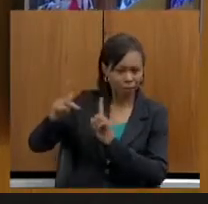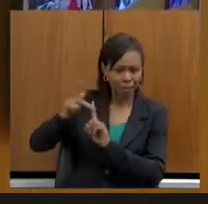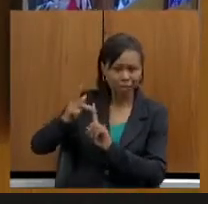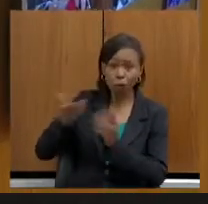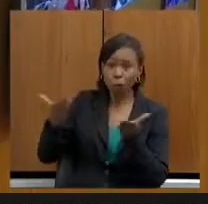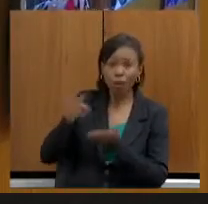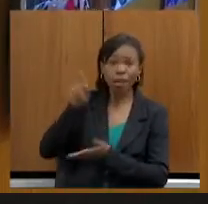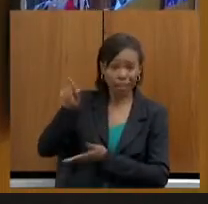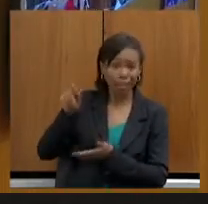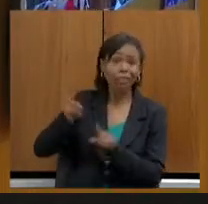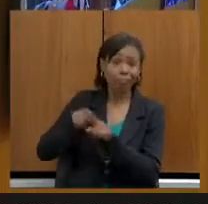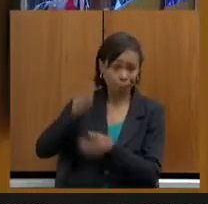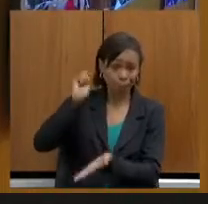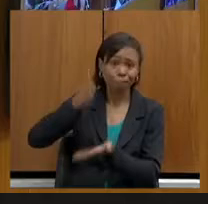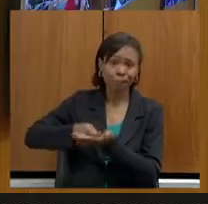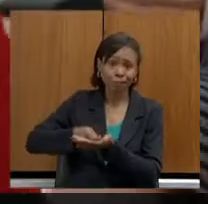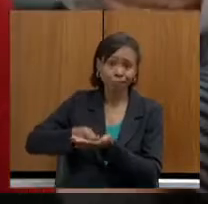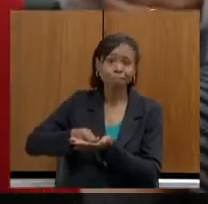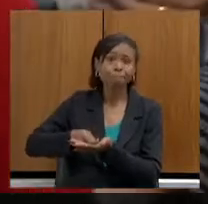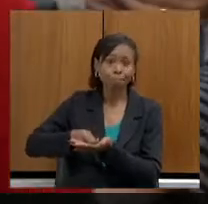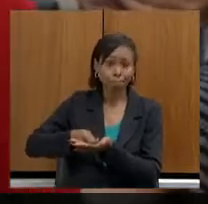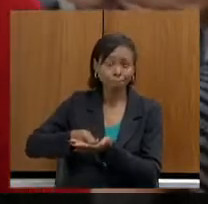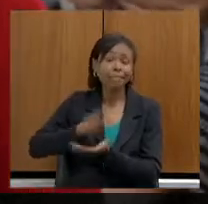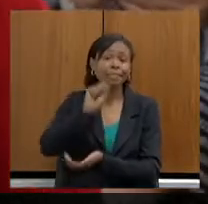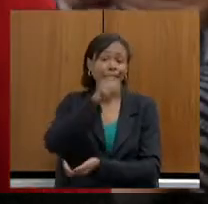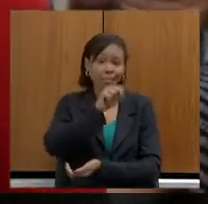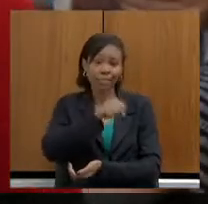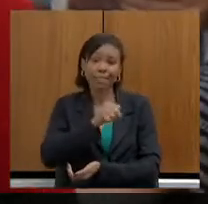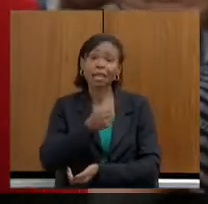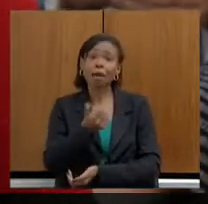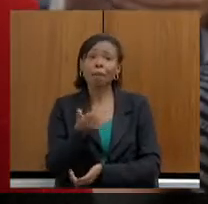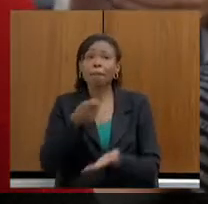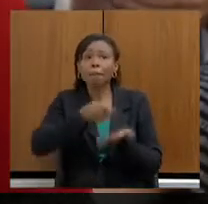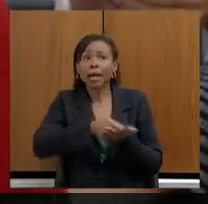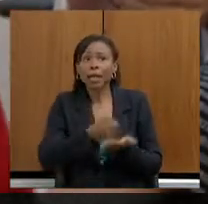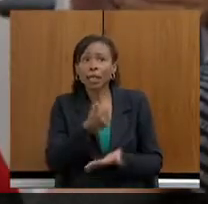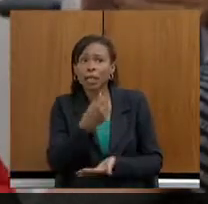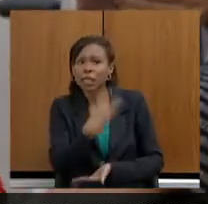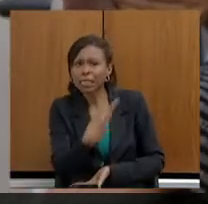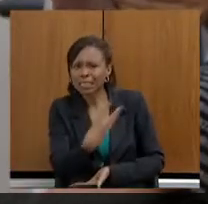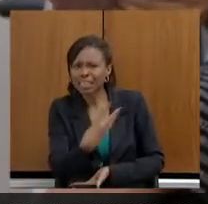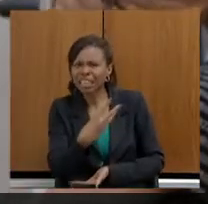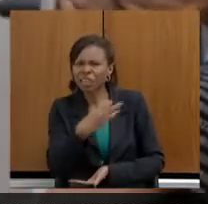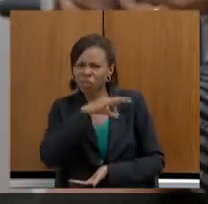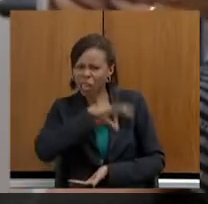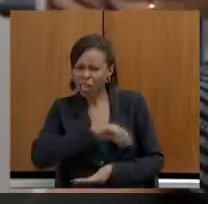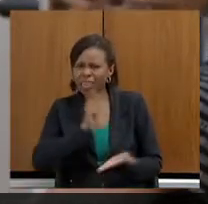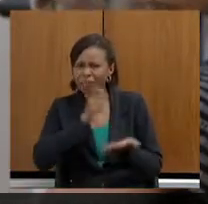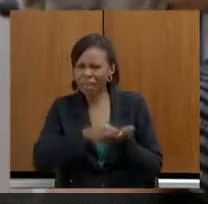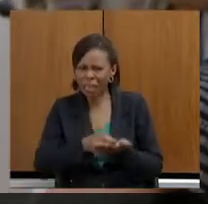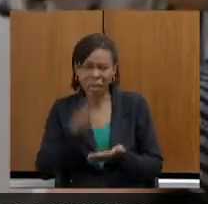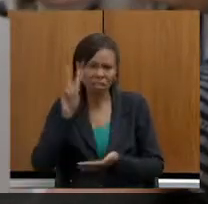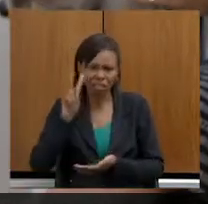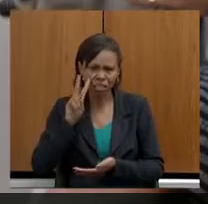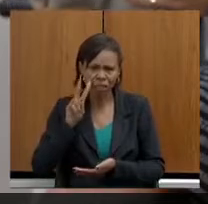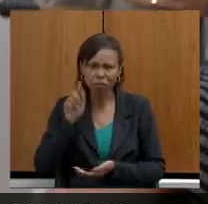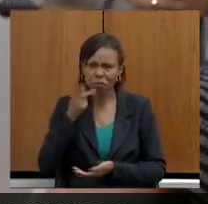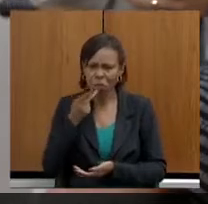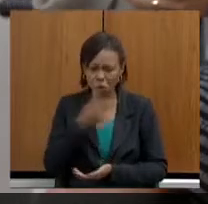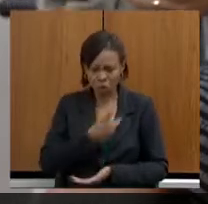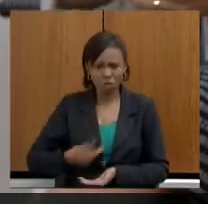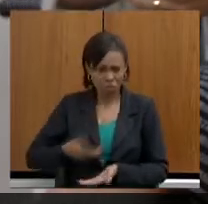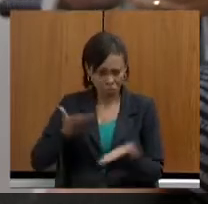paga só para Exatamente porque para pagar décimo terceiro para pagar salários e se lembram que o governo falou que tinha quer provar o